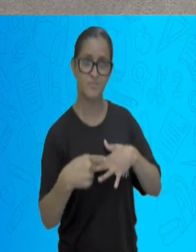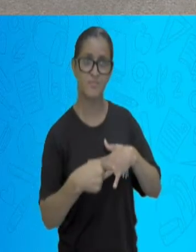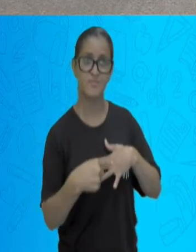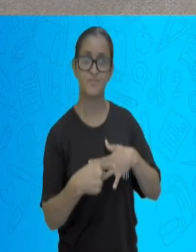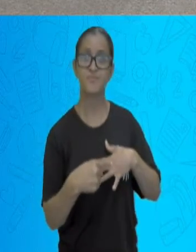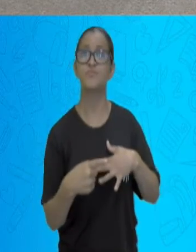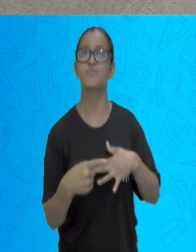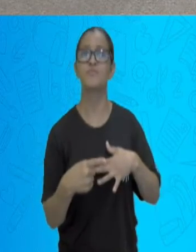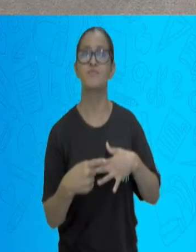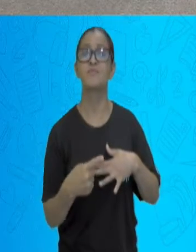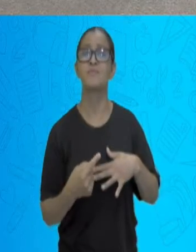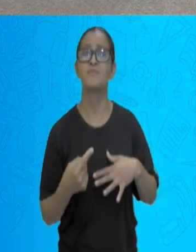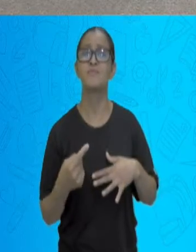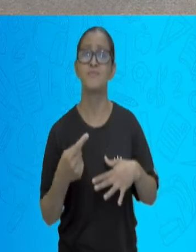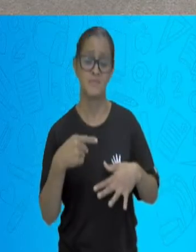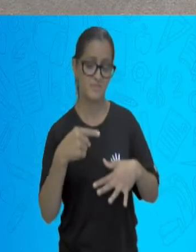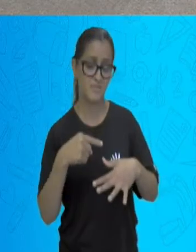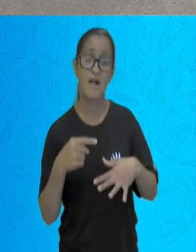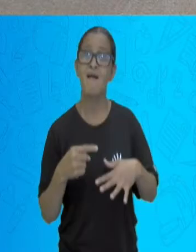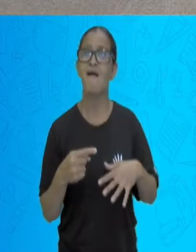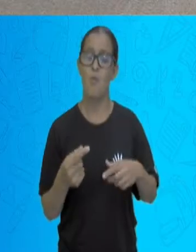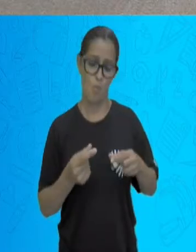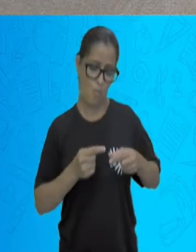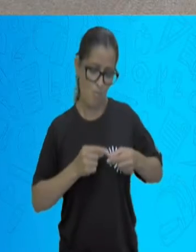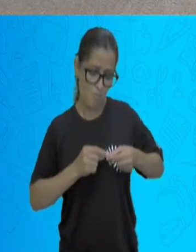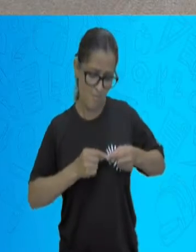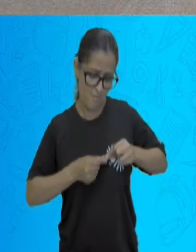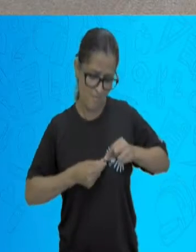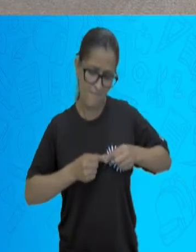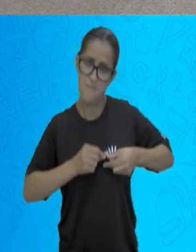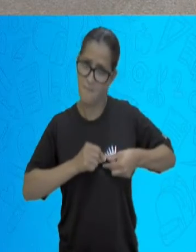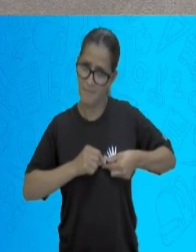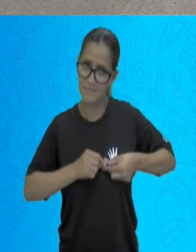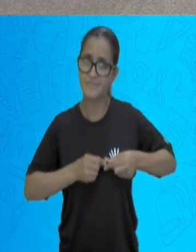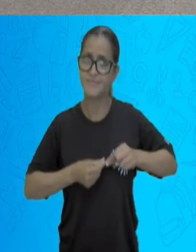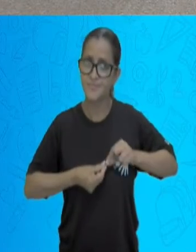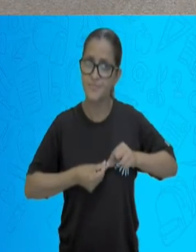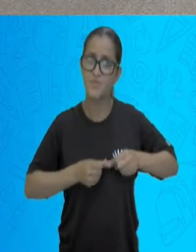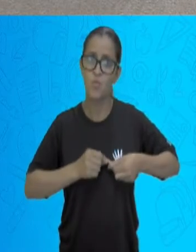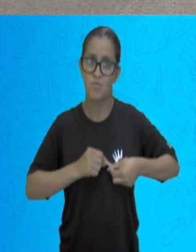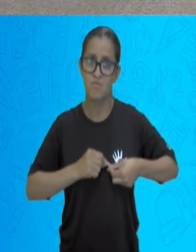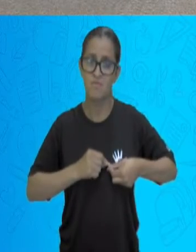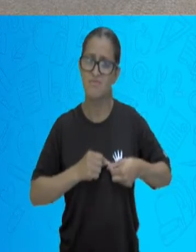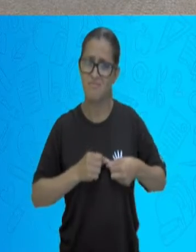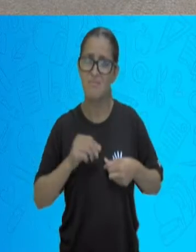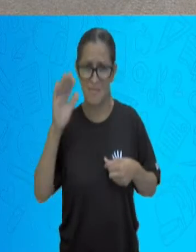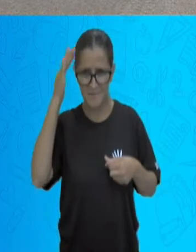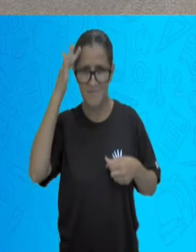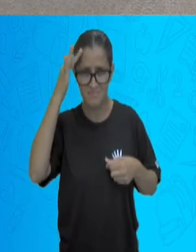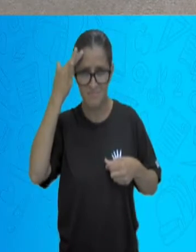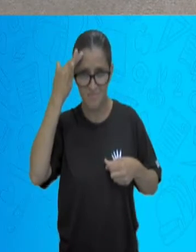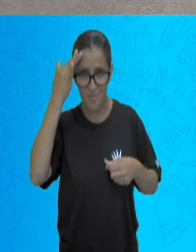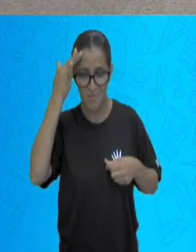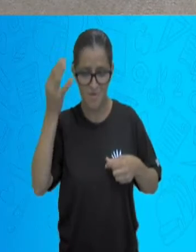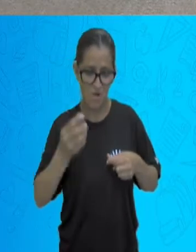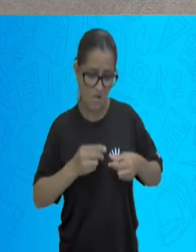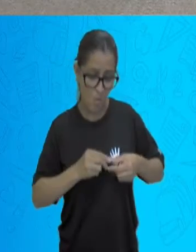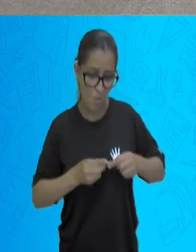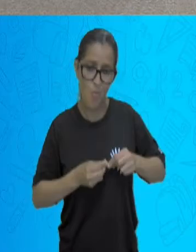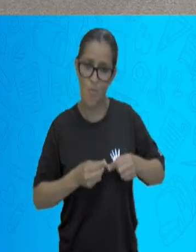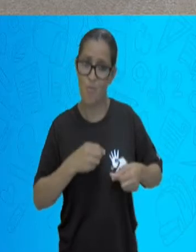eu vou ter a presença dos alvéolos pulmonares, que é agora que a gente vai entender como que eles